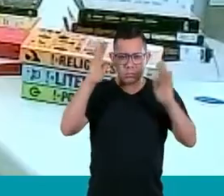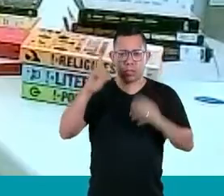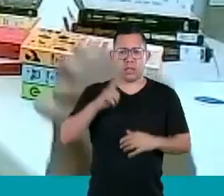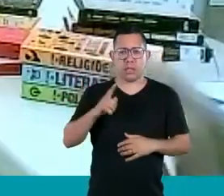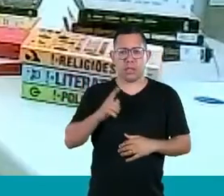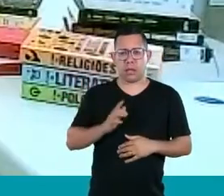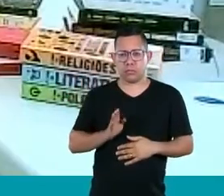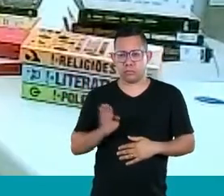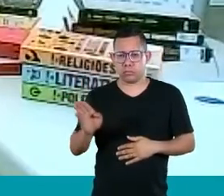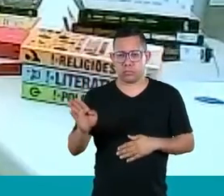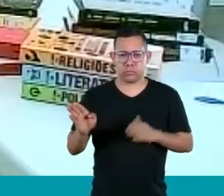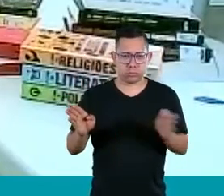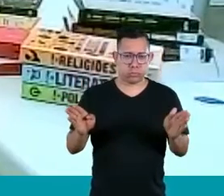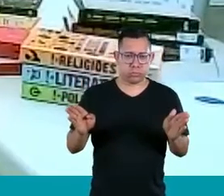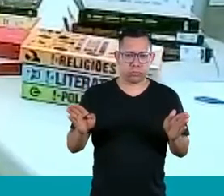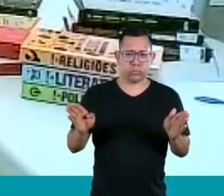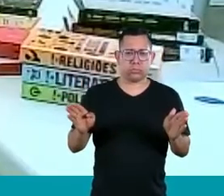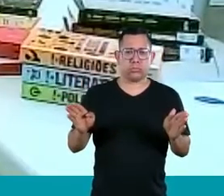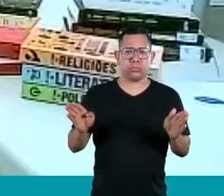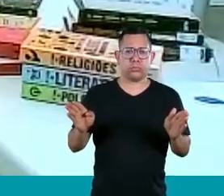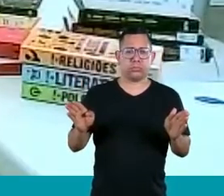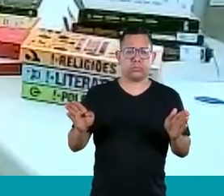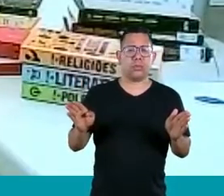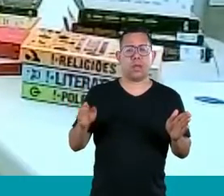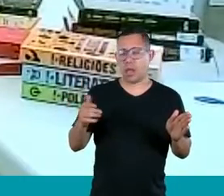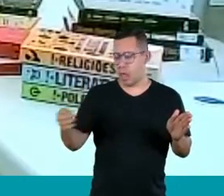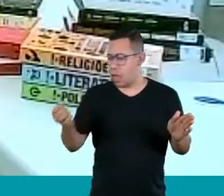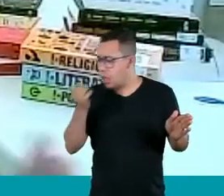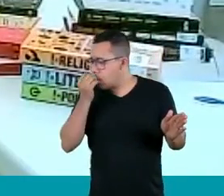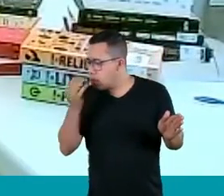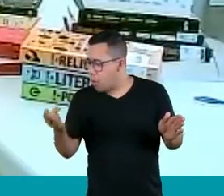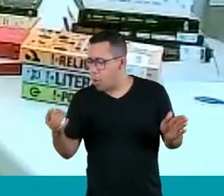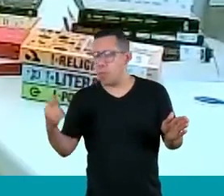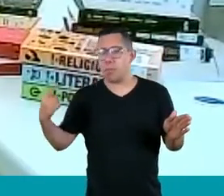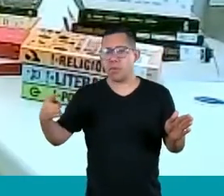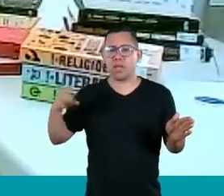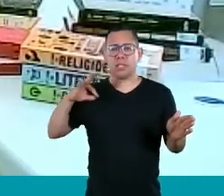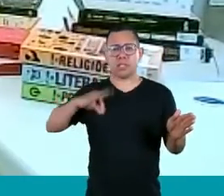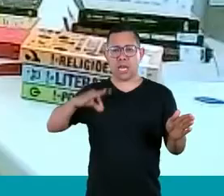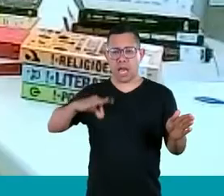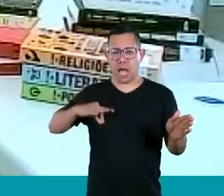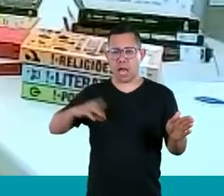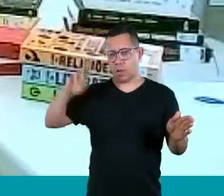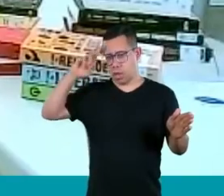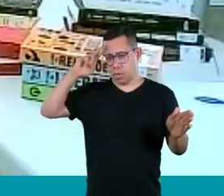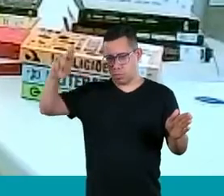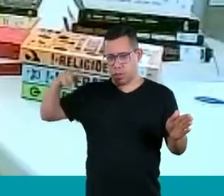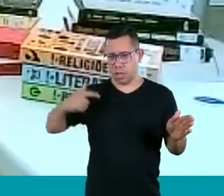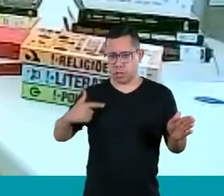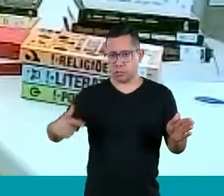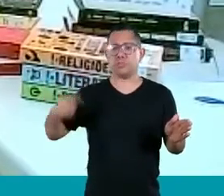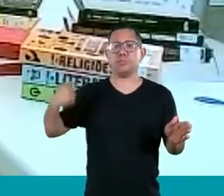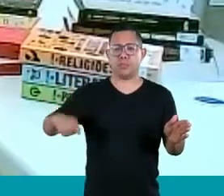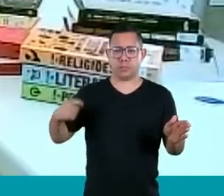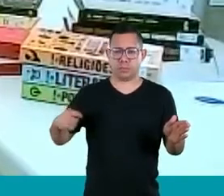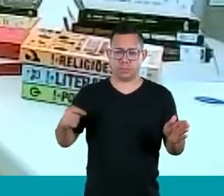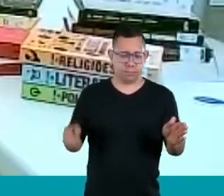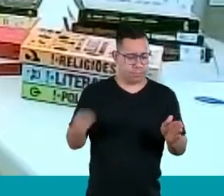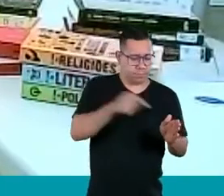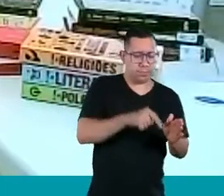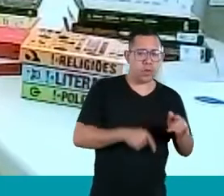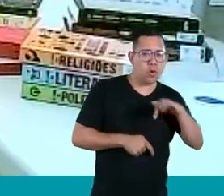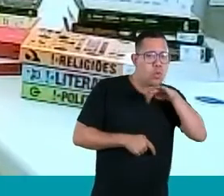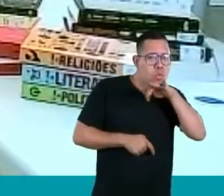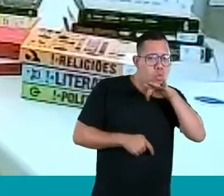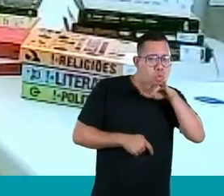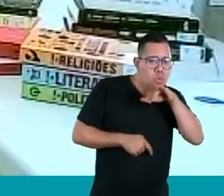lados. O lado bom, porque eles merecem melhores salários e respeito. Isso é, do ponto de vista social. O lado ruim é